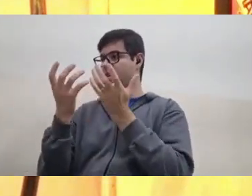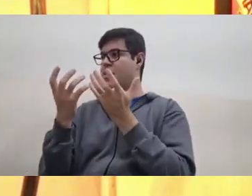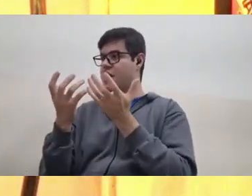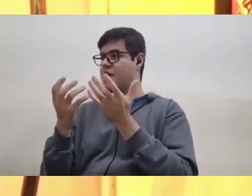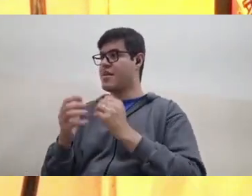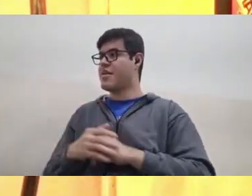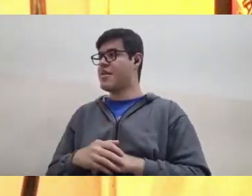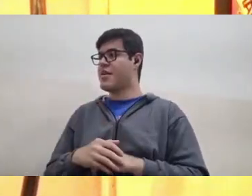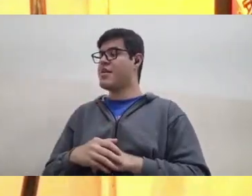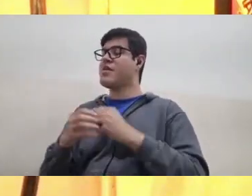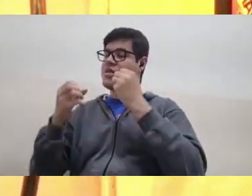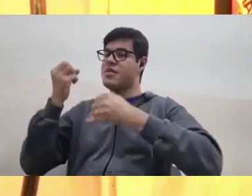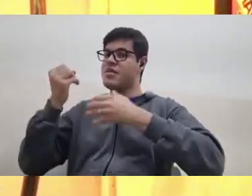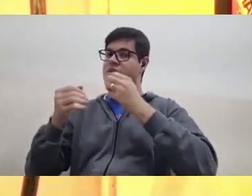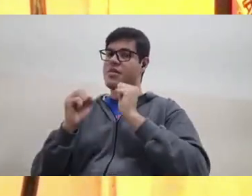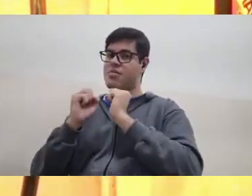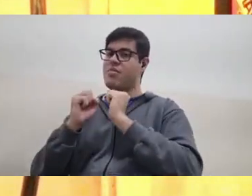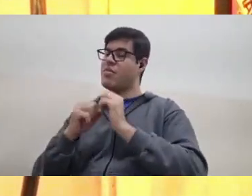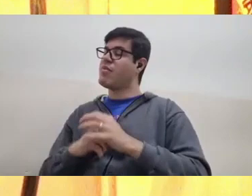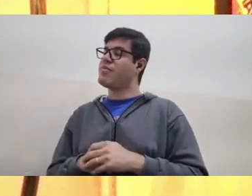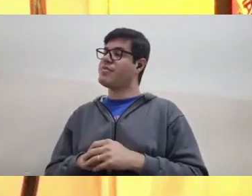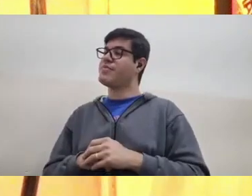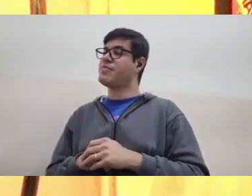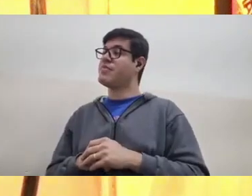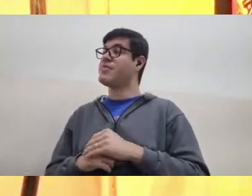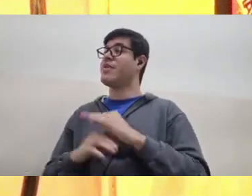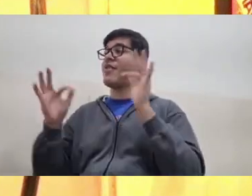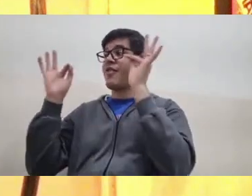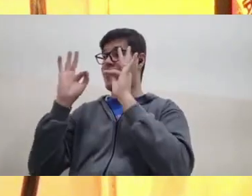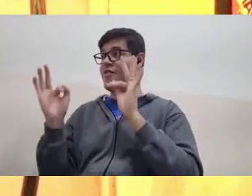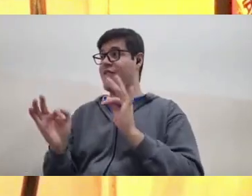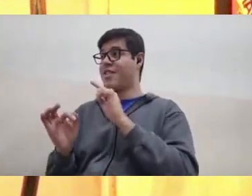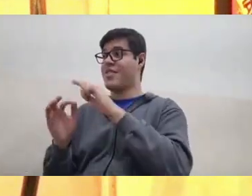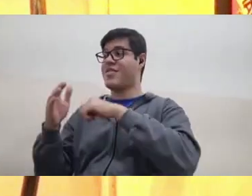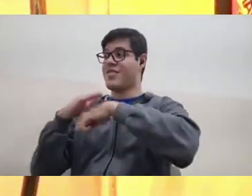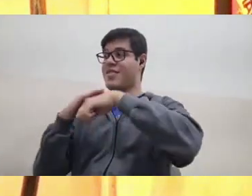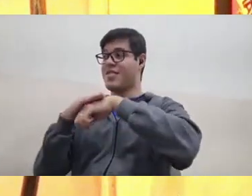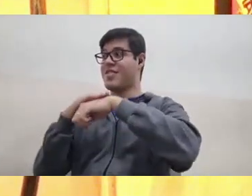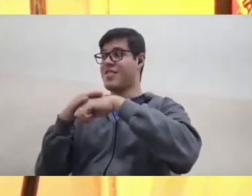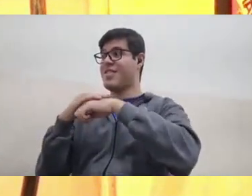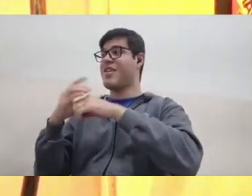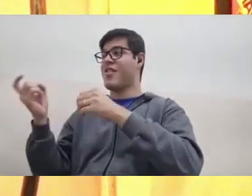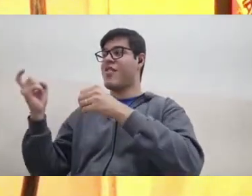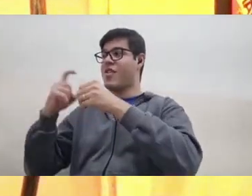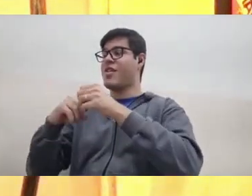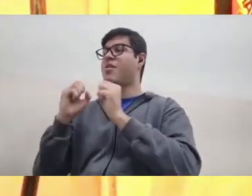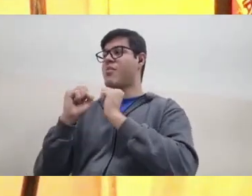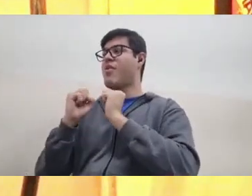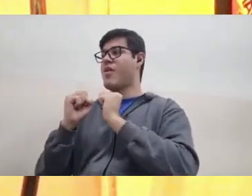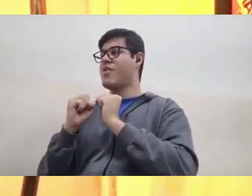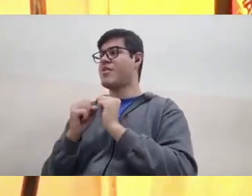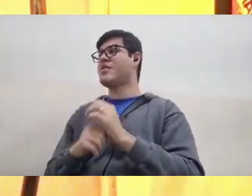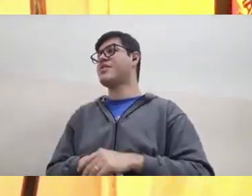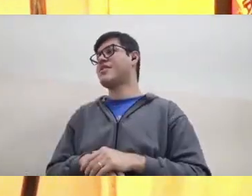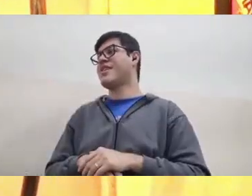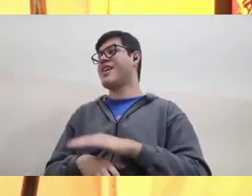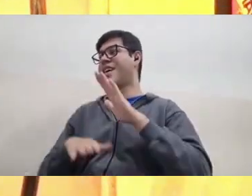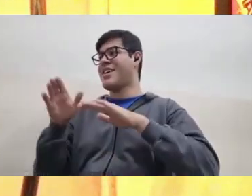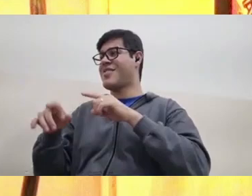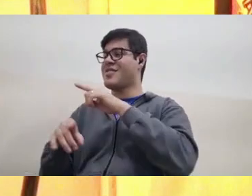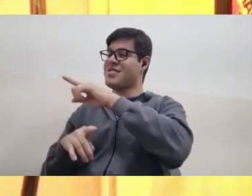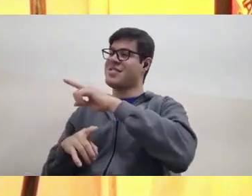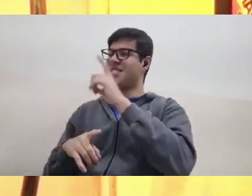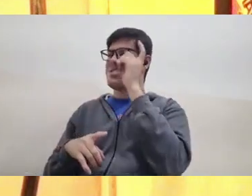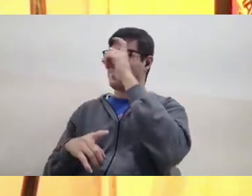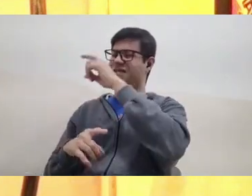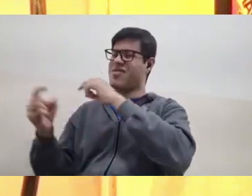antes já quer dizer que fiquei muito feliz por sua vida aqui e é claro que não deu para conversar tudo a gente convida você para voltar outro dia é meio